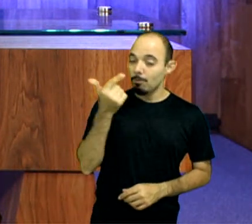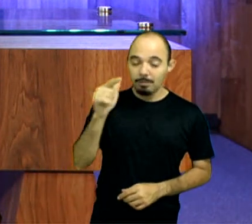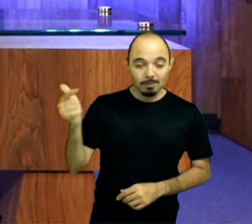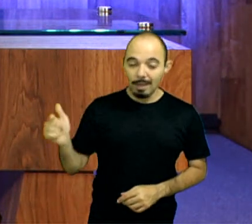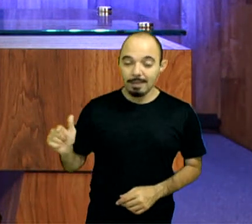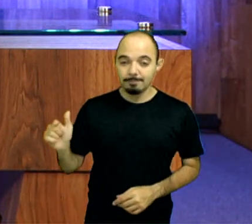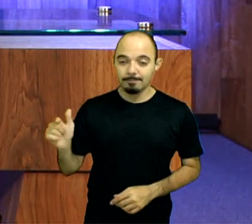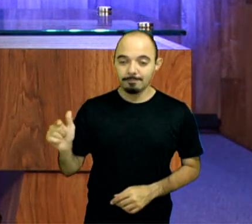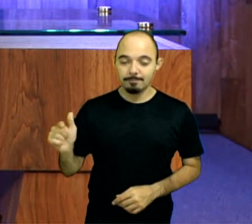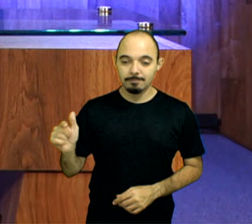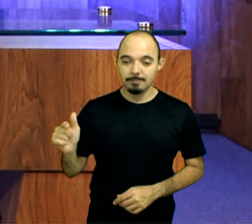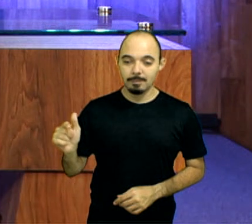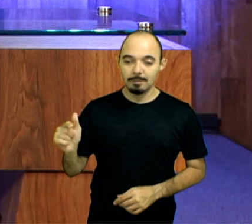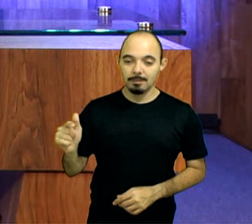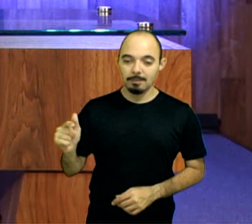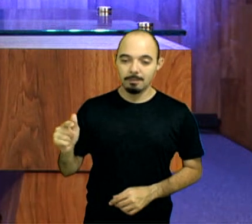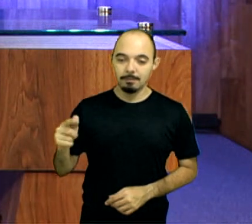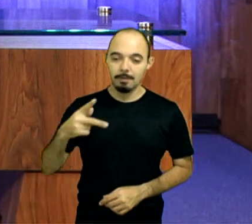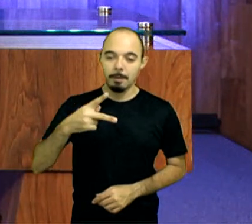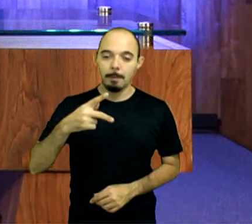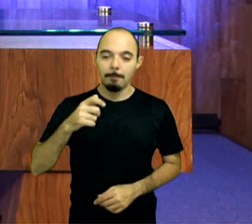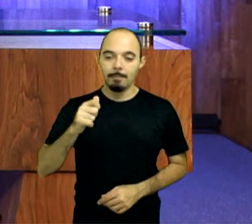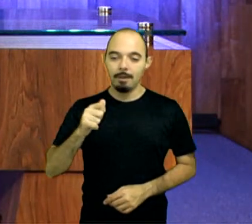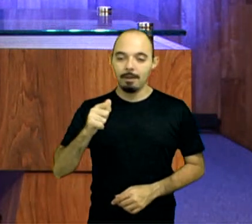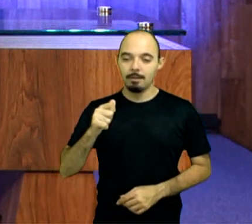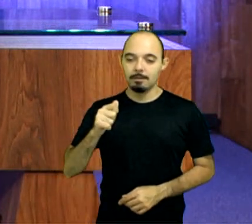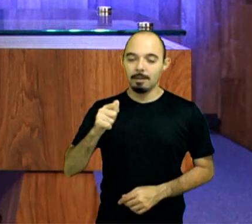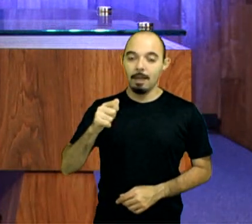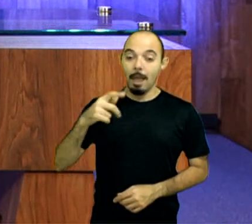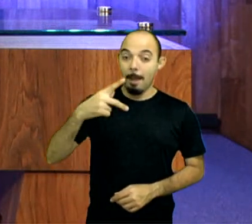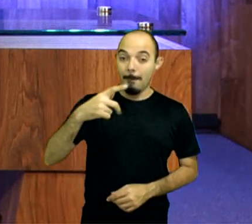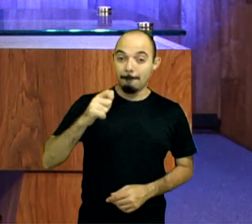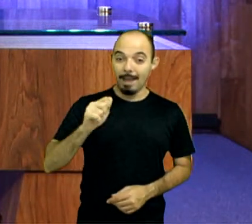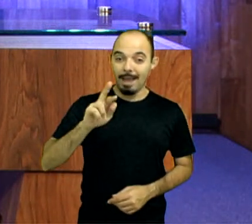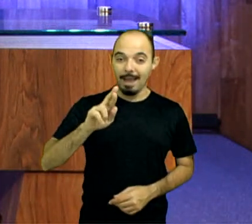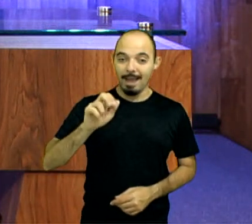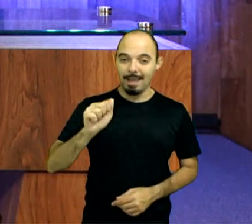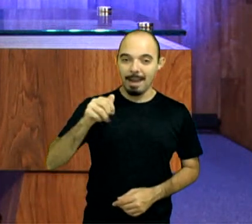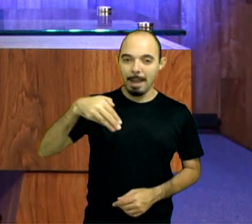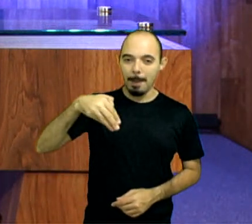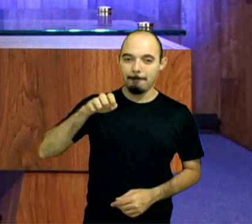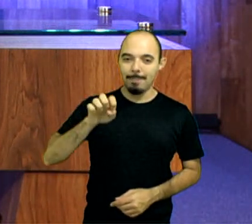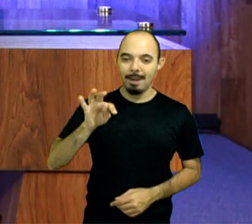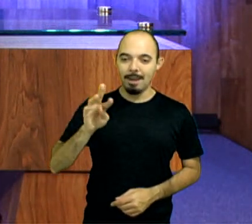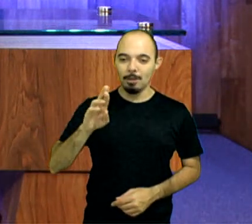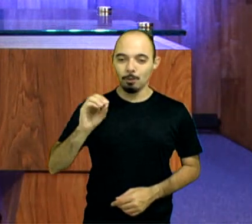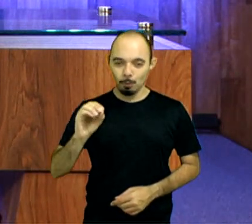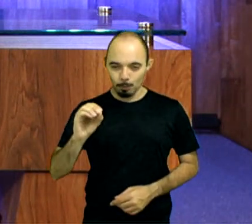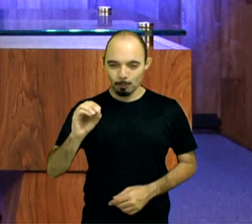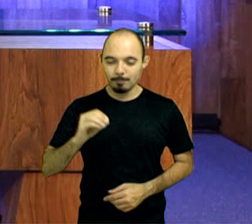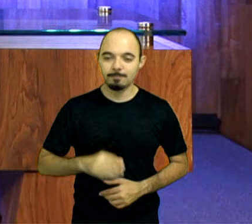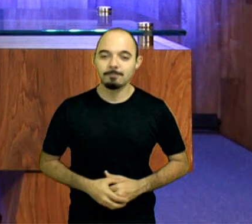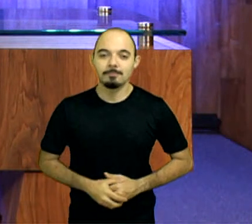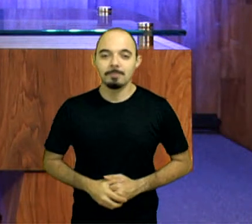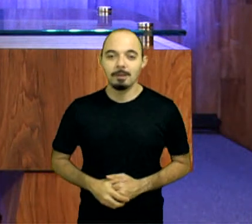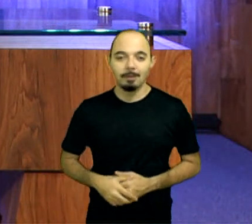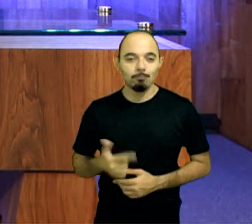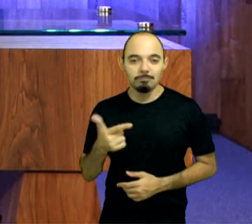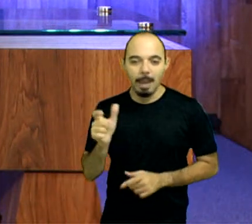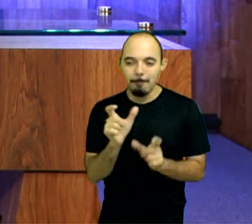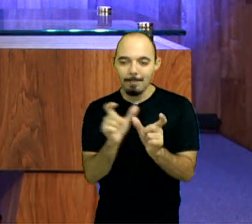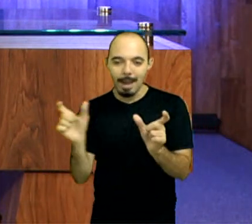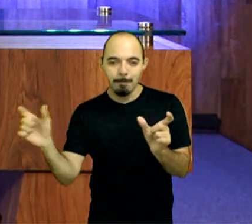Quando eu decido buscar a Deus, servir ao Senhor, louvor, adoração, oração, então o